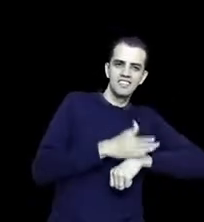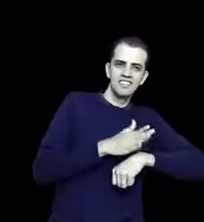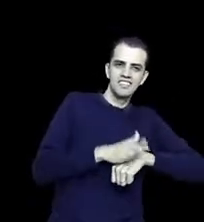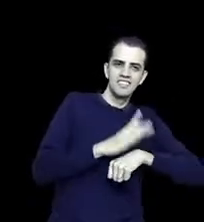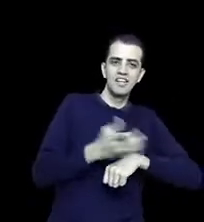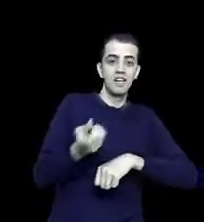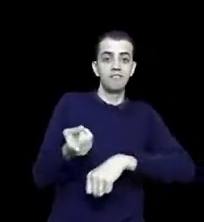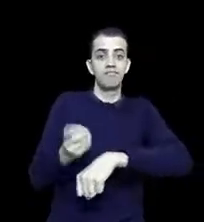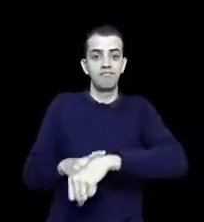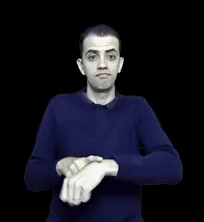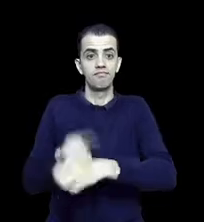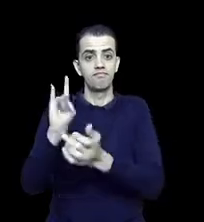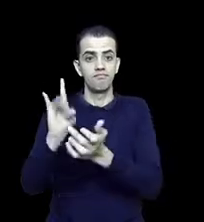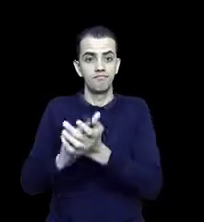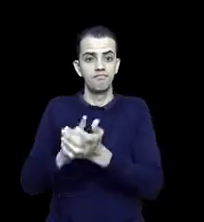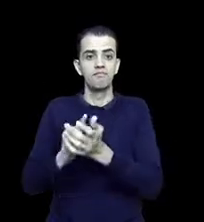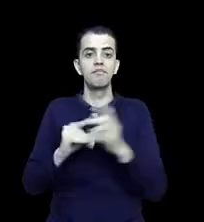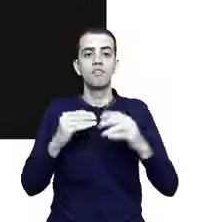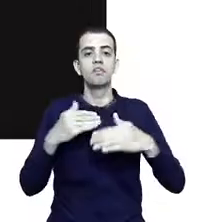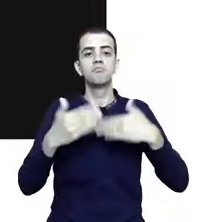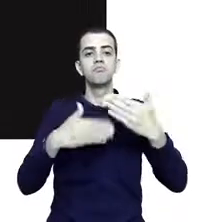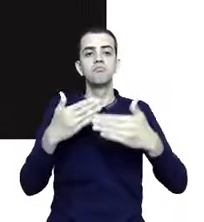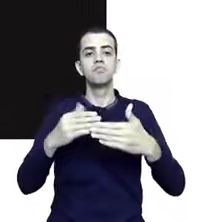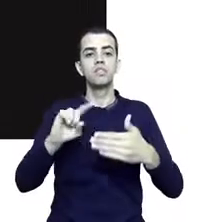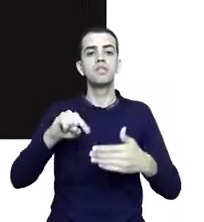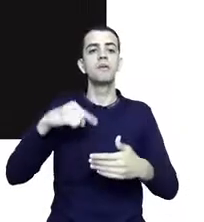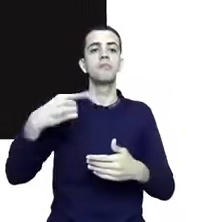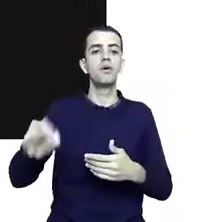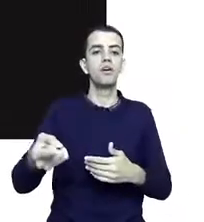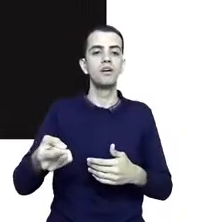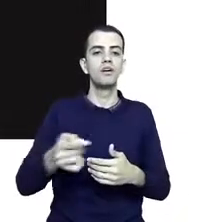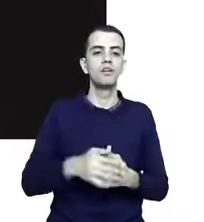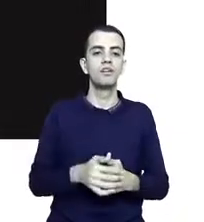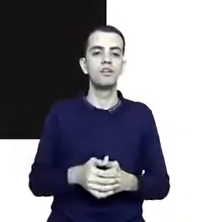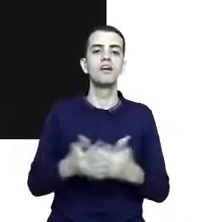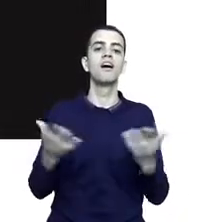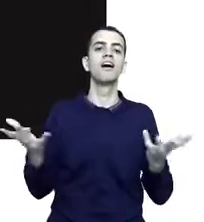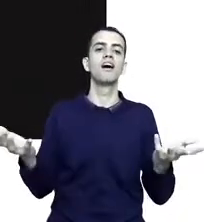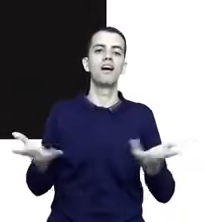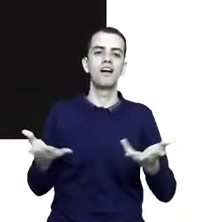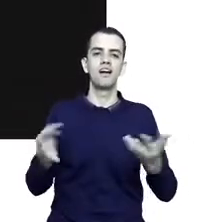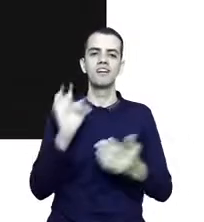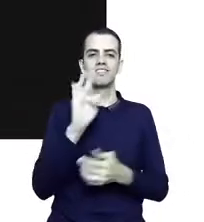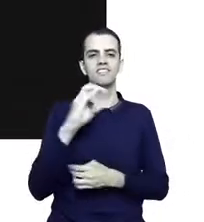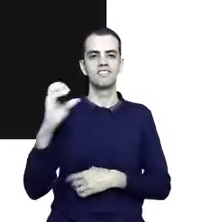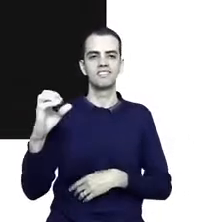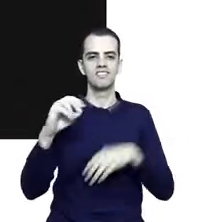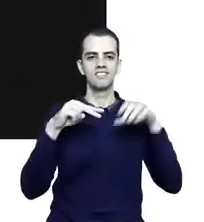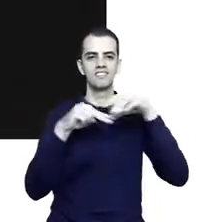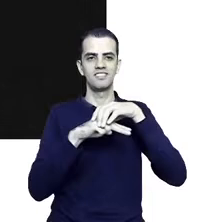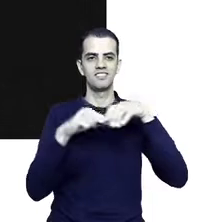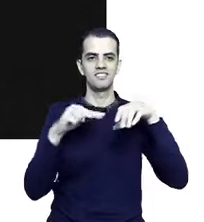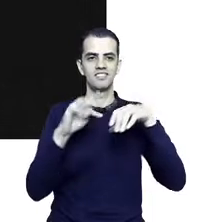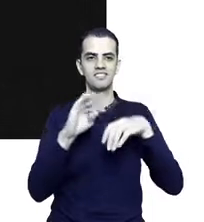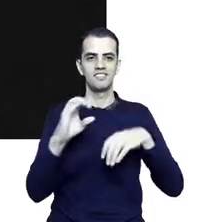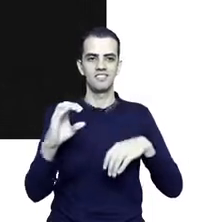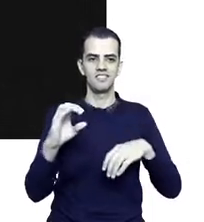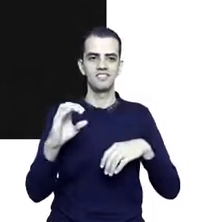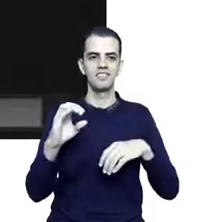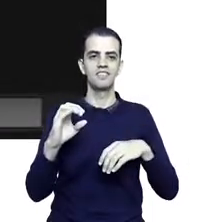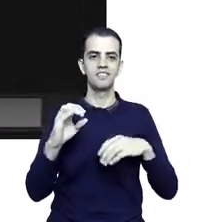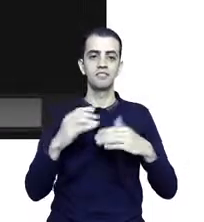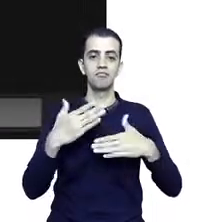é uma radiografia evolutiva já do paciente. Aqui uma tomografia mostrando aí